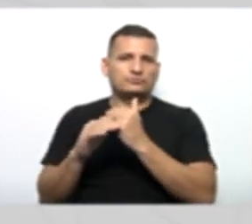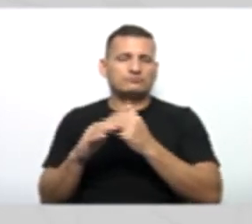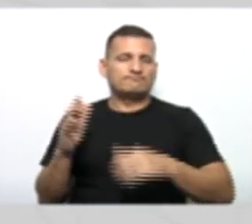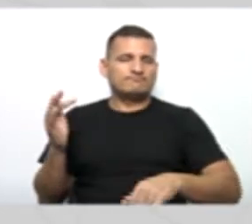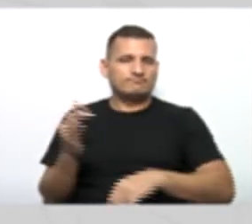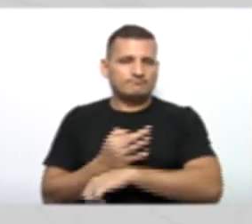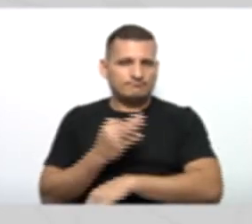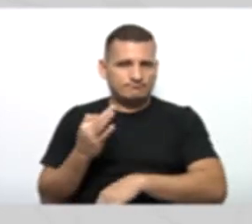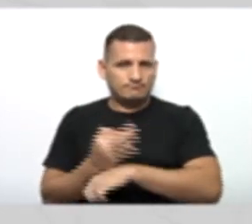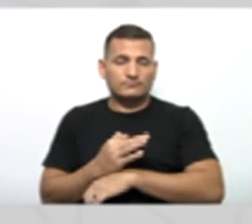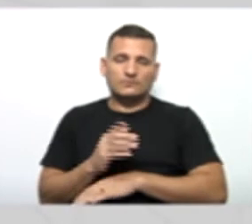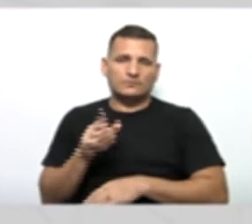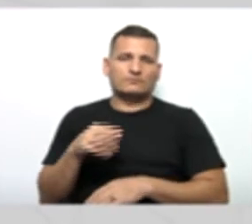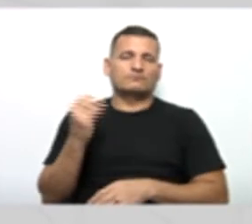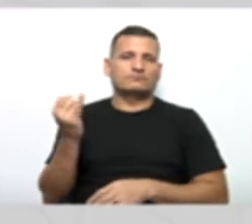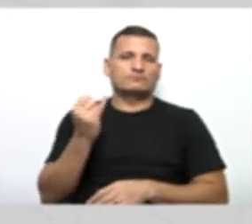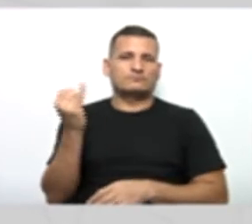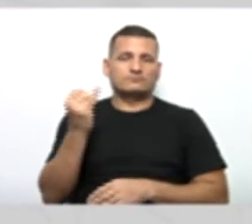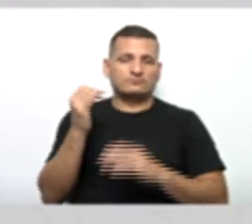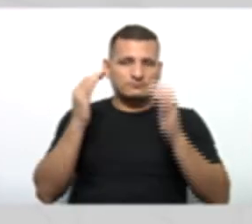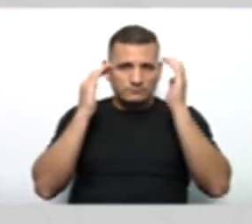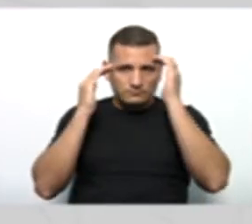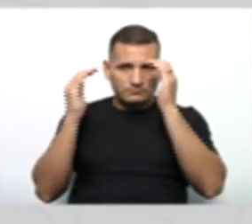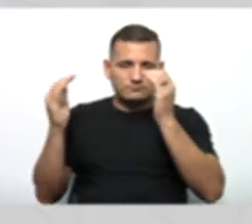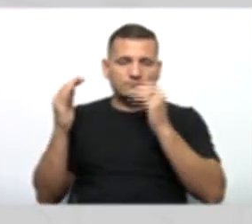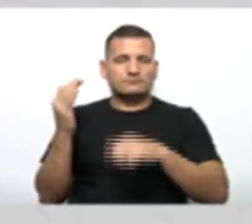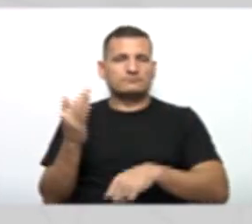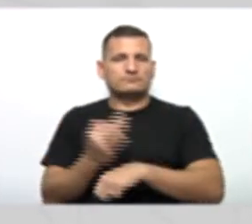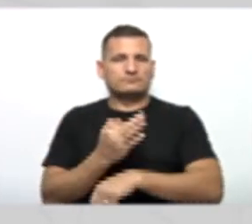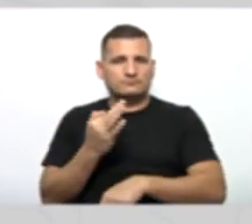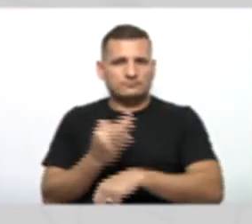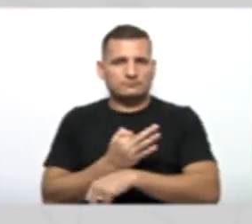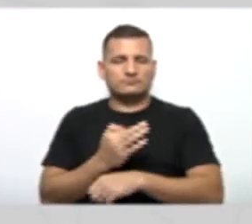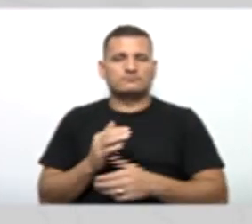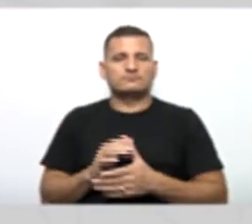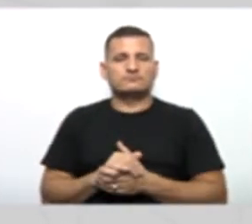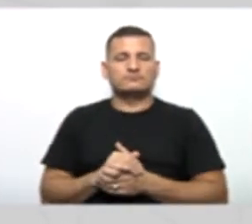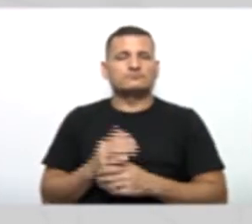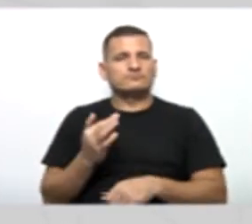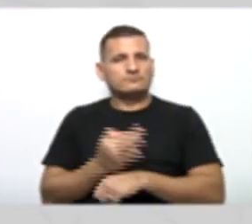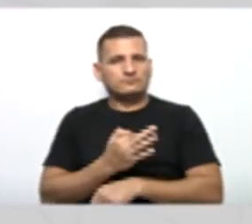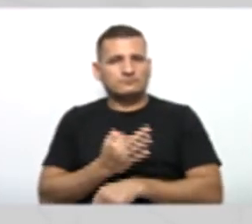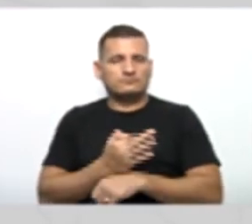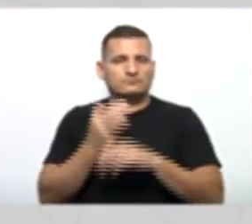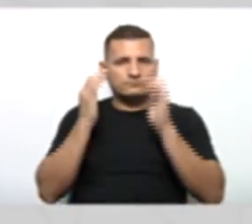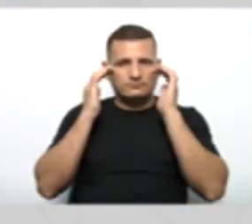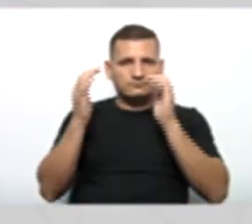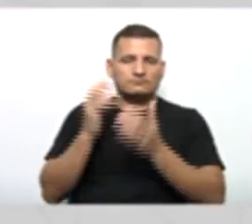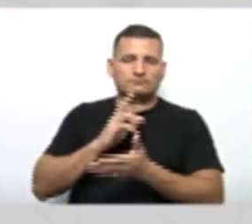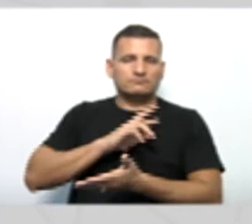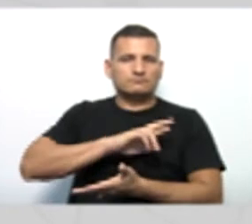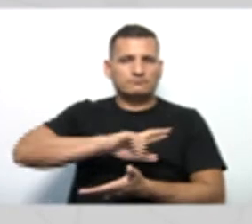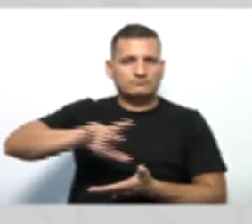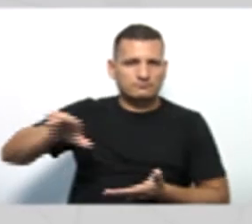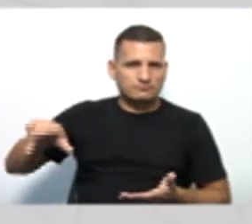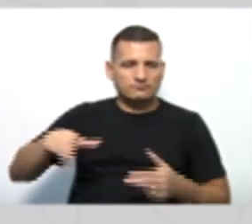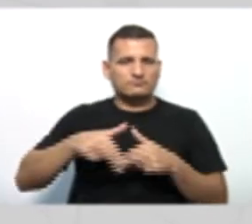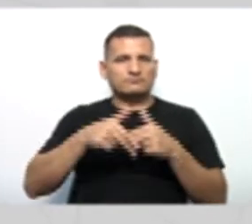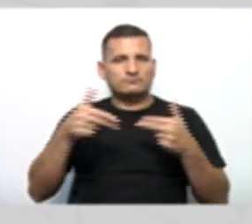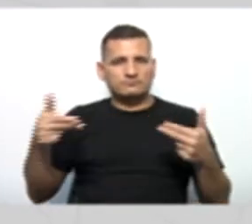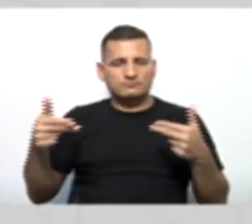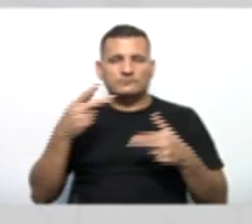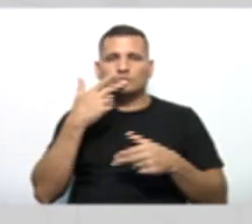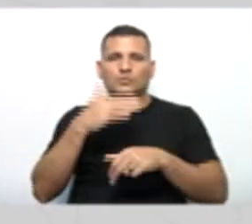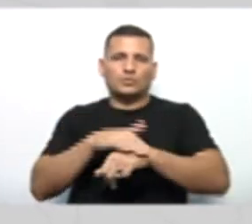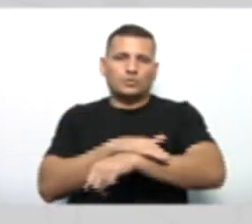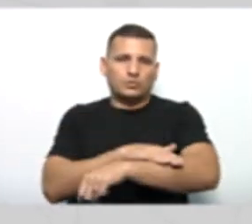tolerância é isso é fundamental o respeito a tolerância tolerância eo respeito à diversidade étnico-racial